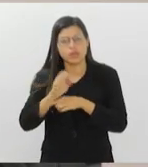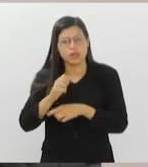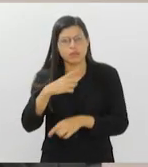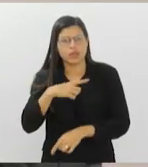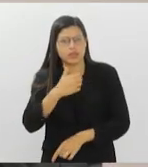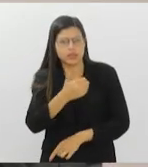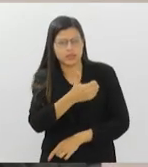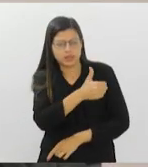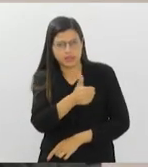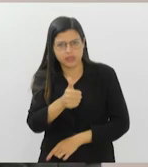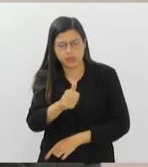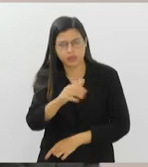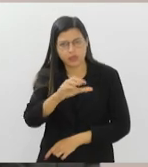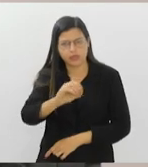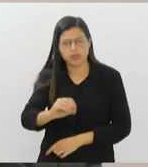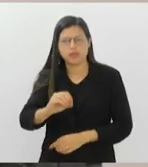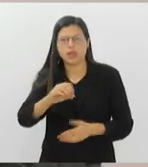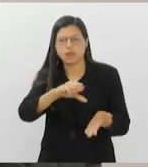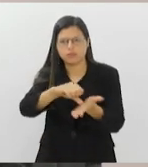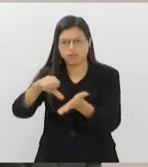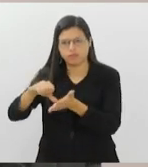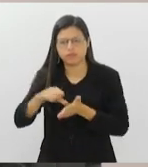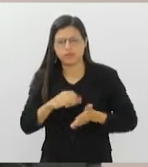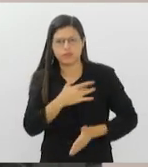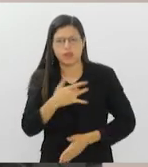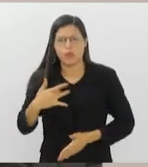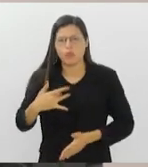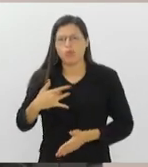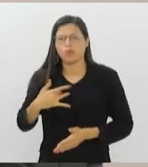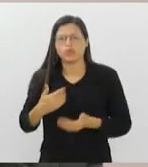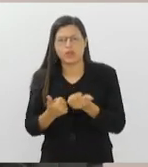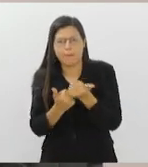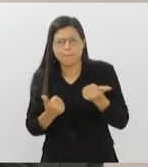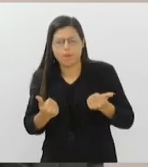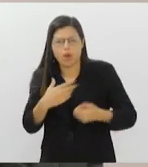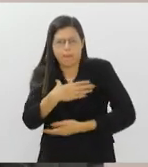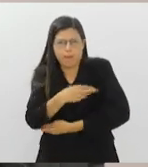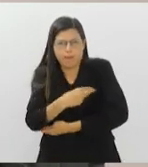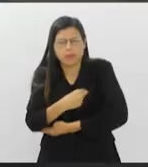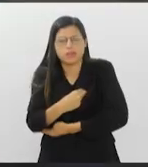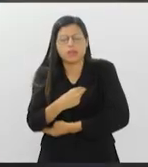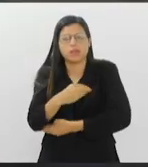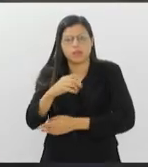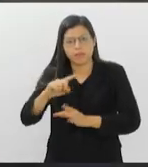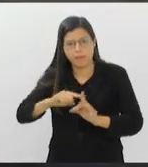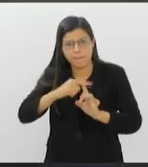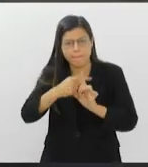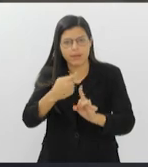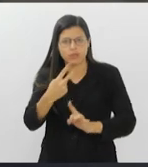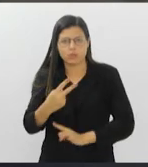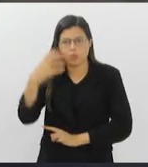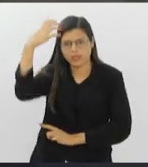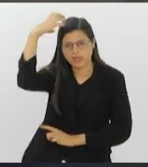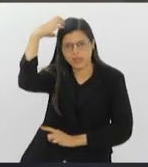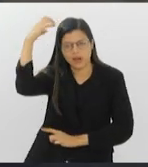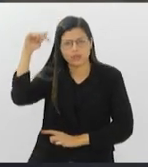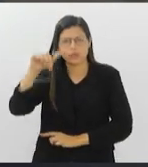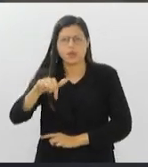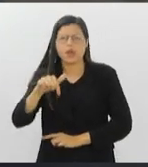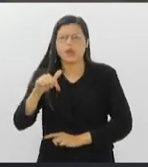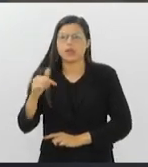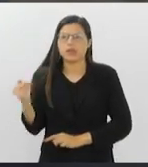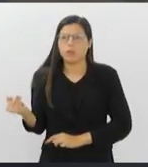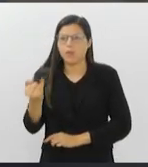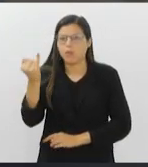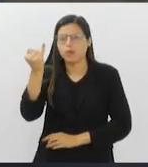saúde amigas da amamentação e recentemente certificou mais duas em Angra dos Reis, que são fundamentais também para os